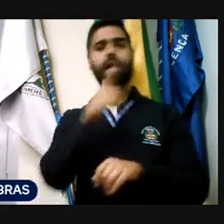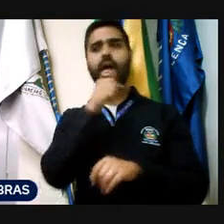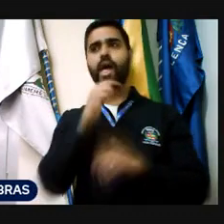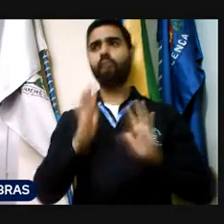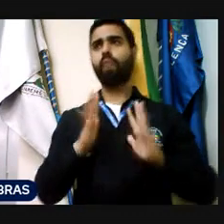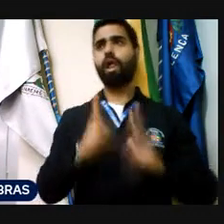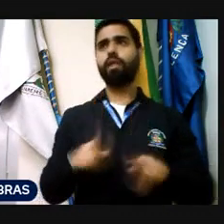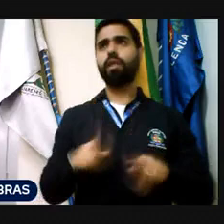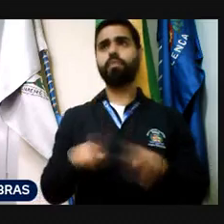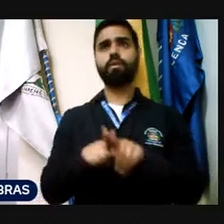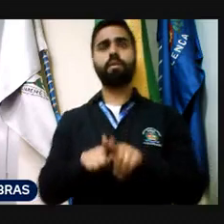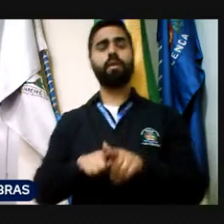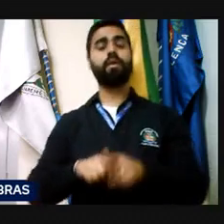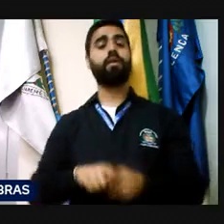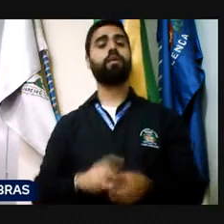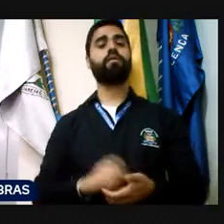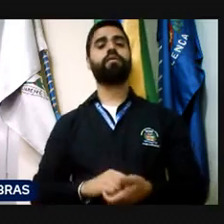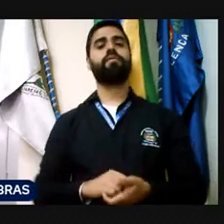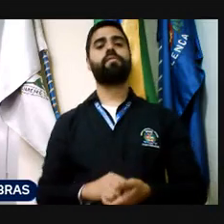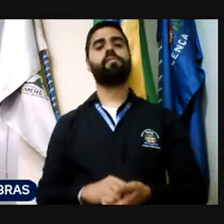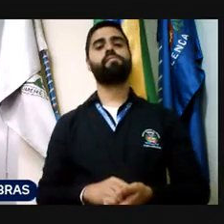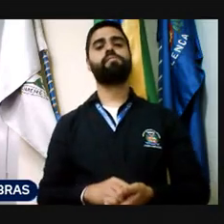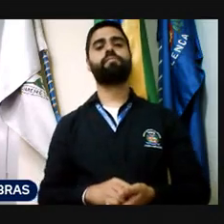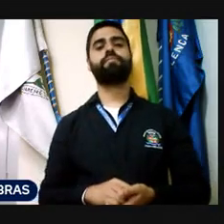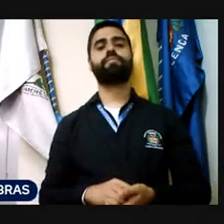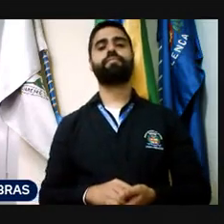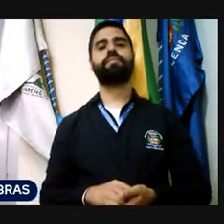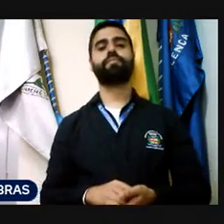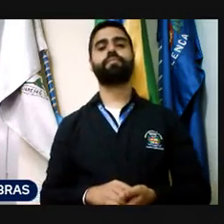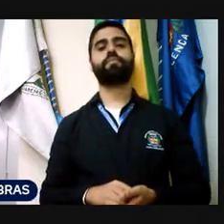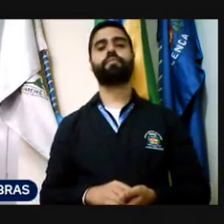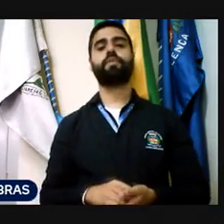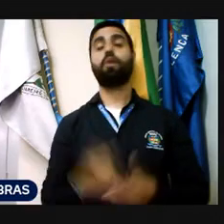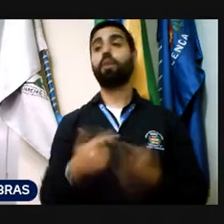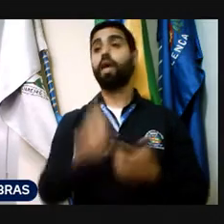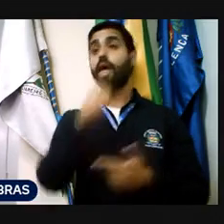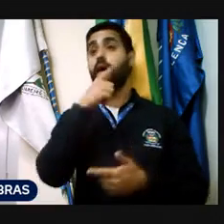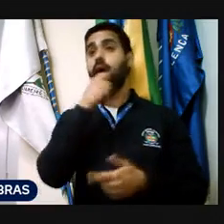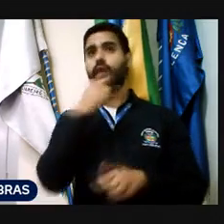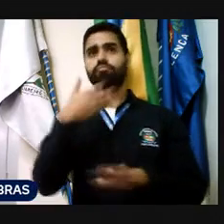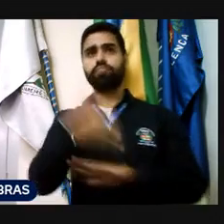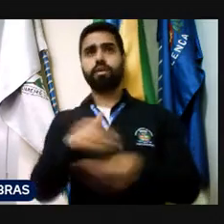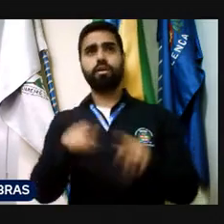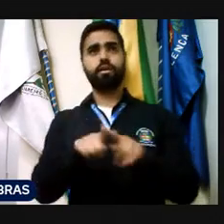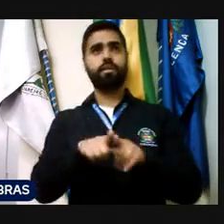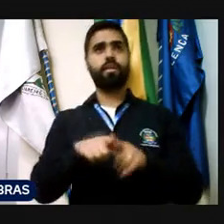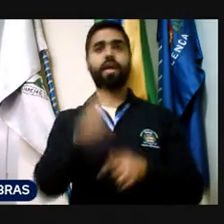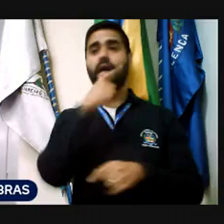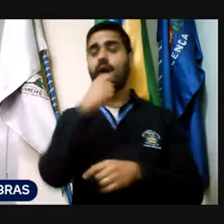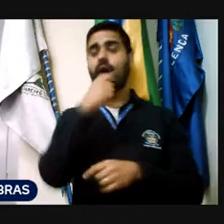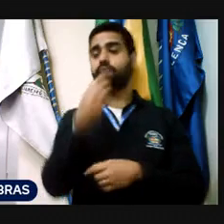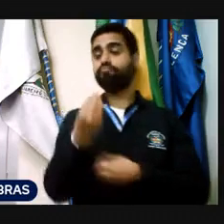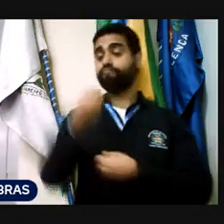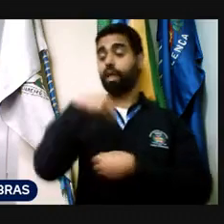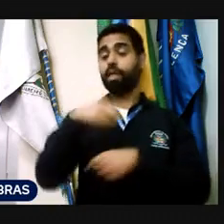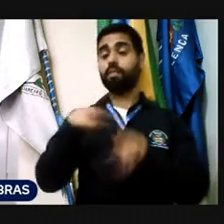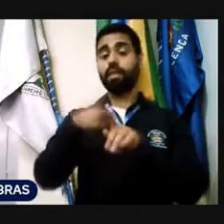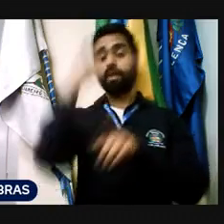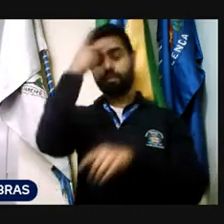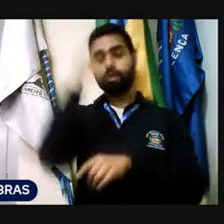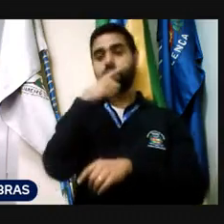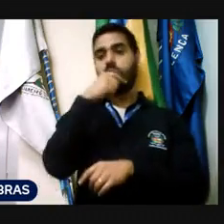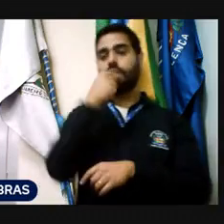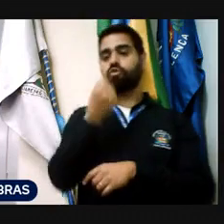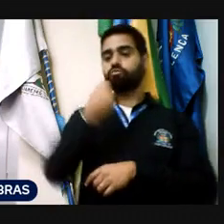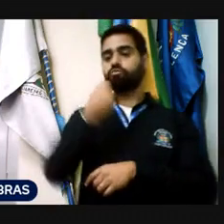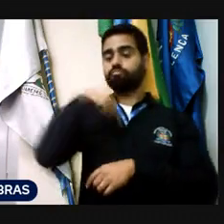na bomba, porque aquela água lá que chega na bomba é a água que nós bebemos aqui. Muitas pessoas bebem daquela água